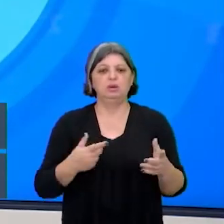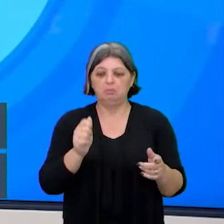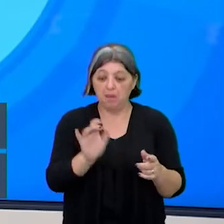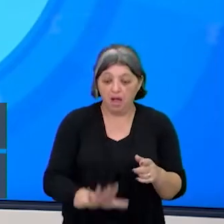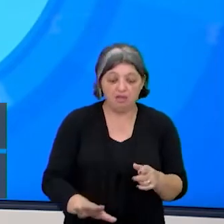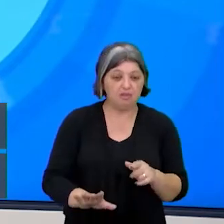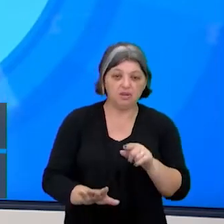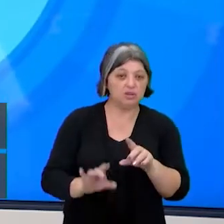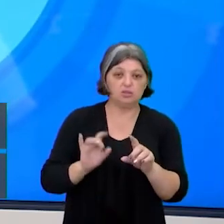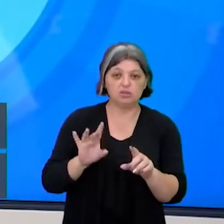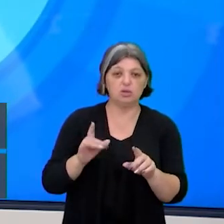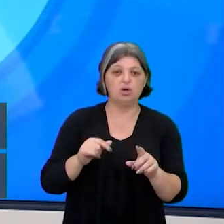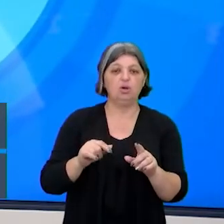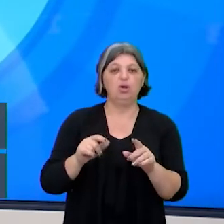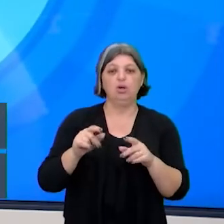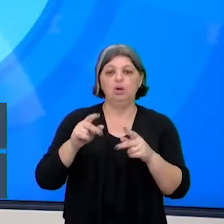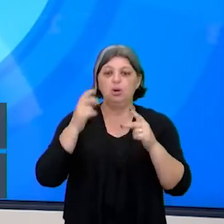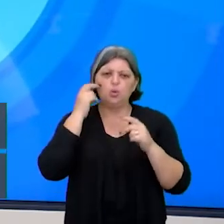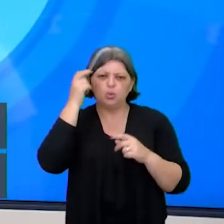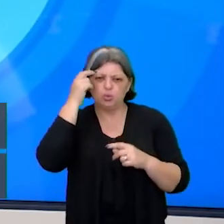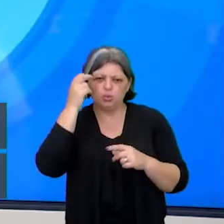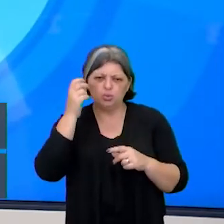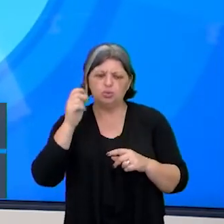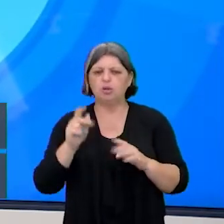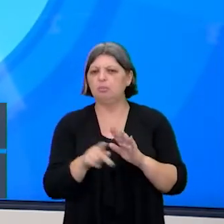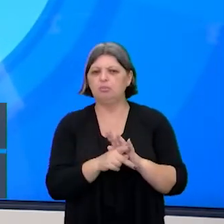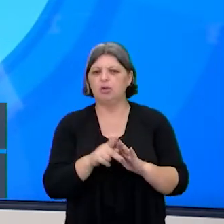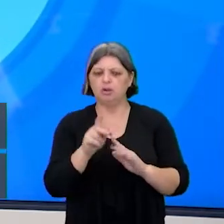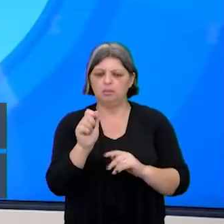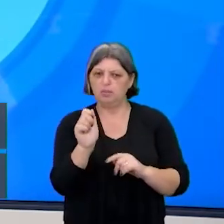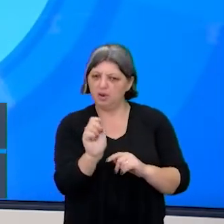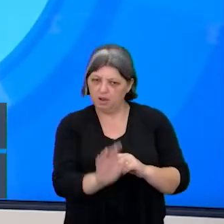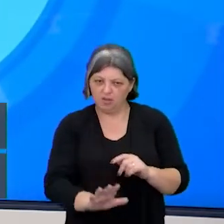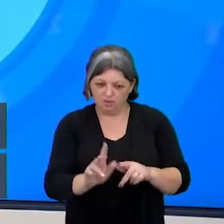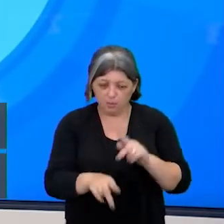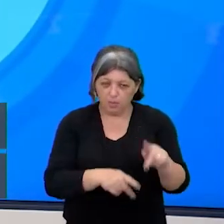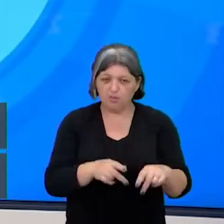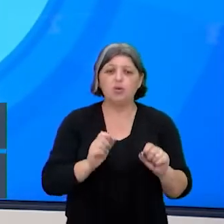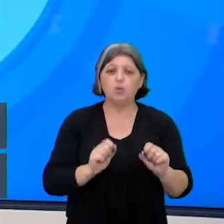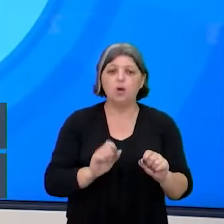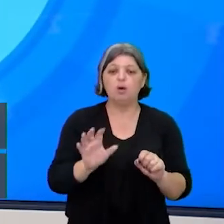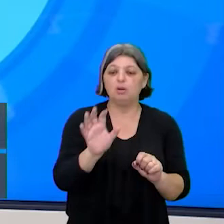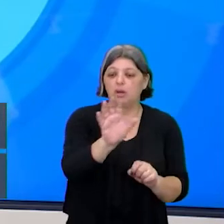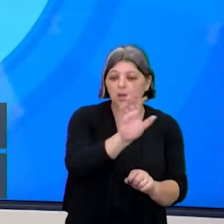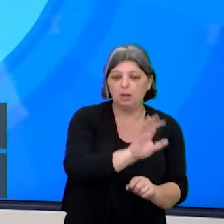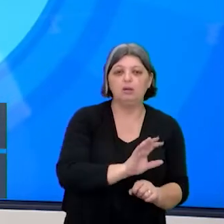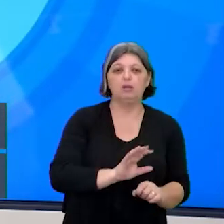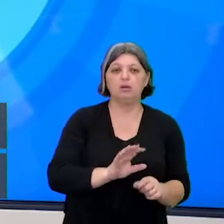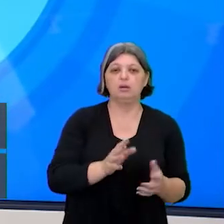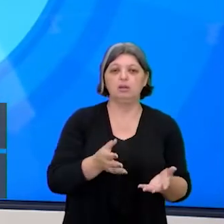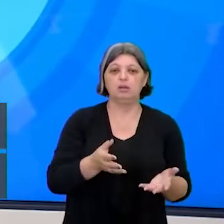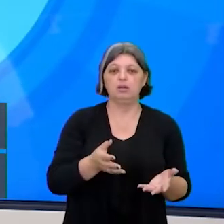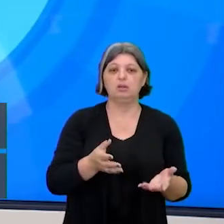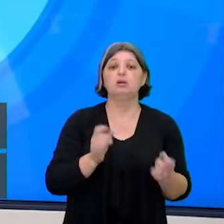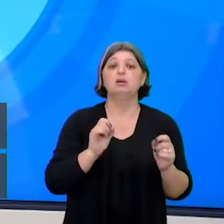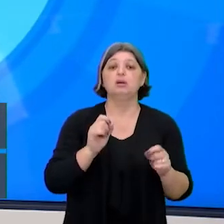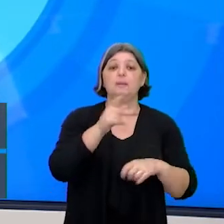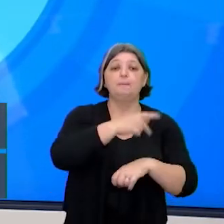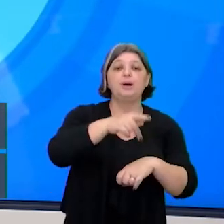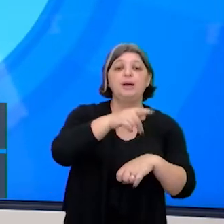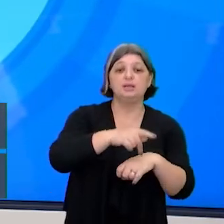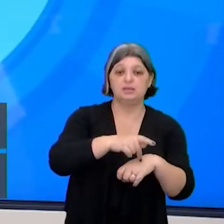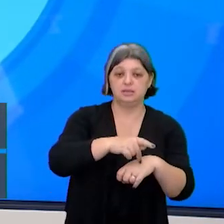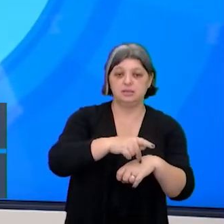África, isso aqui é uma cultura africana. Mas espera aí, africana de qual região, nós estamos falando de qual